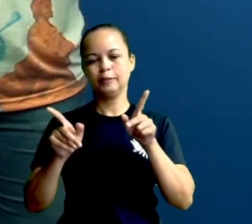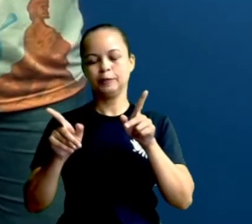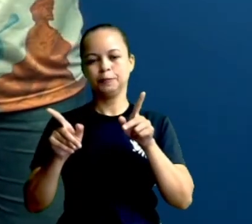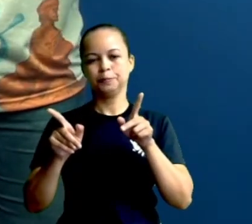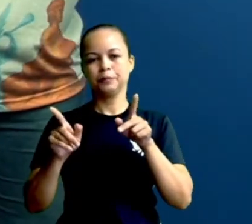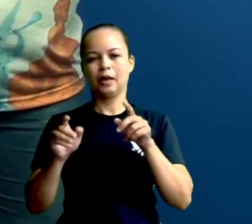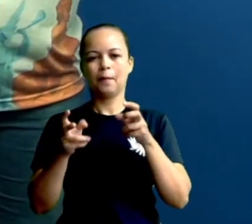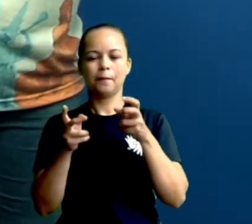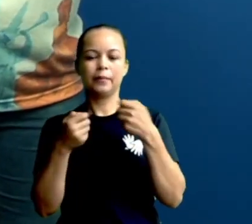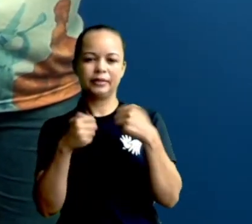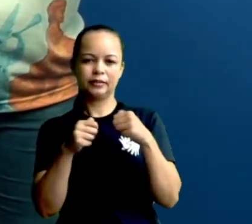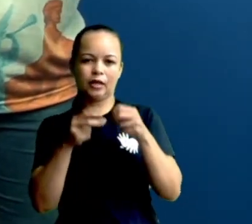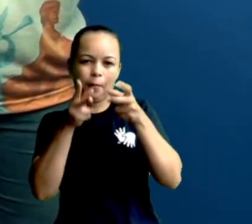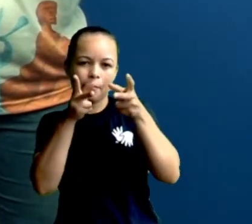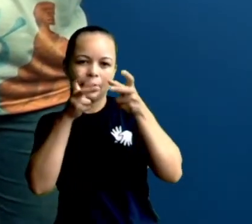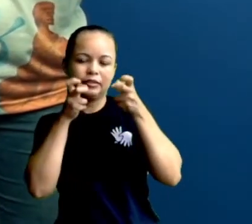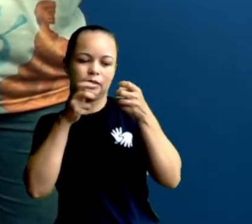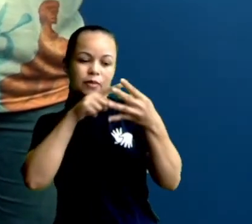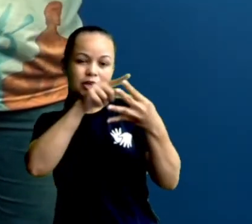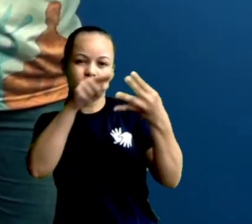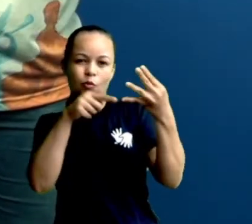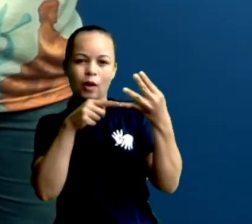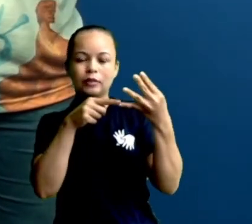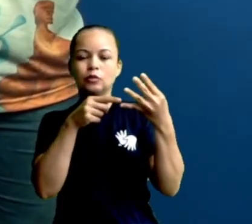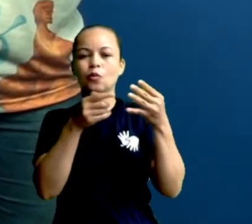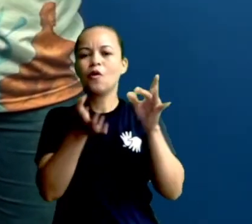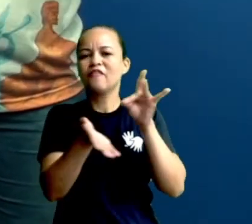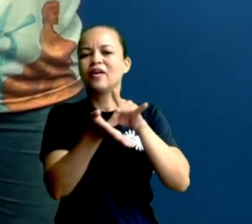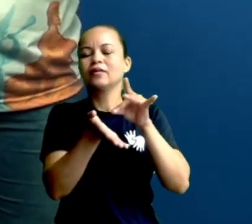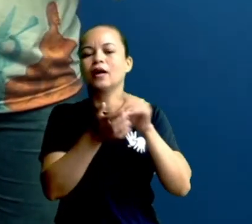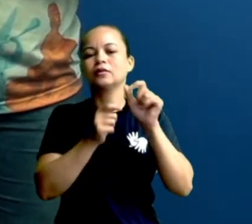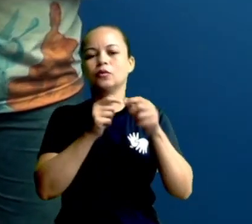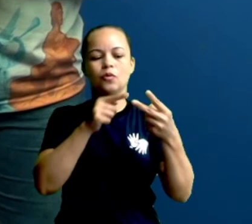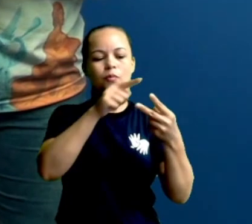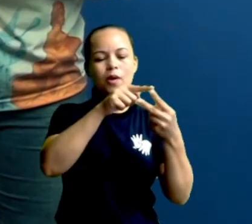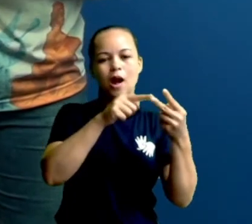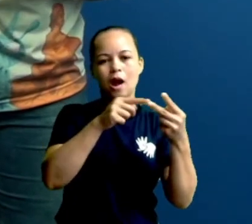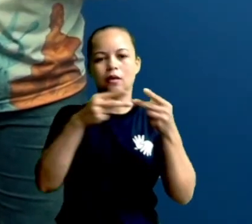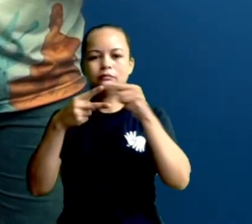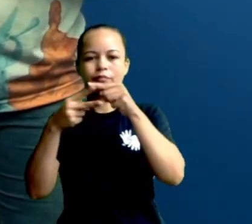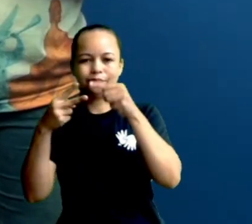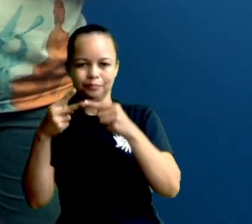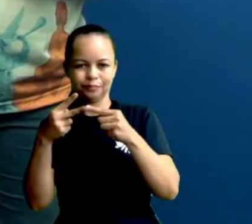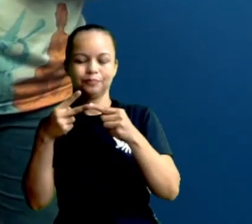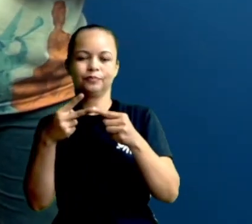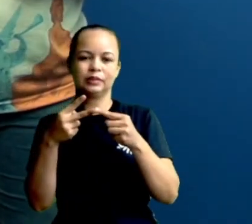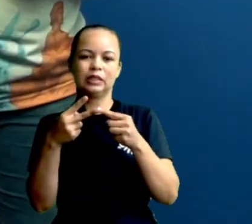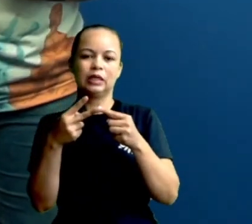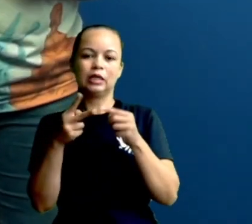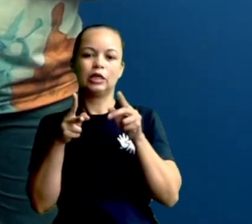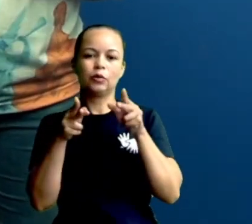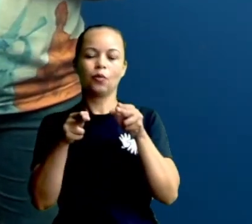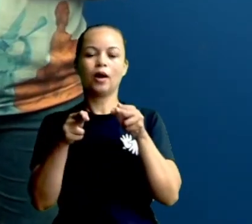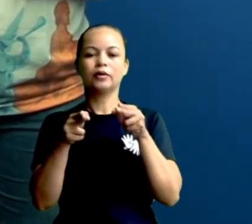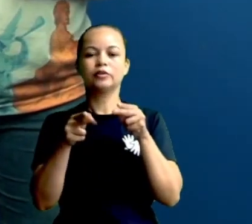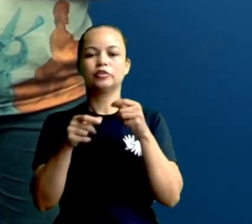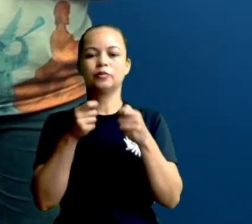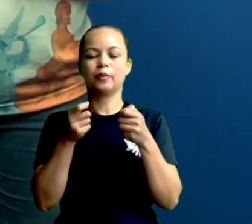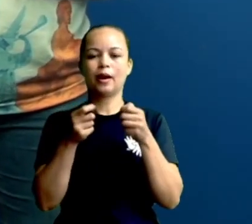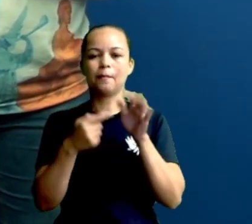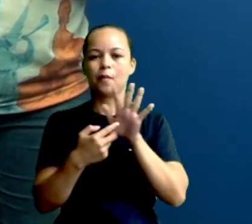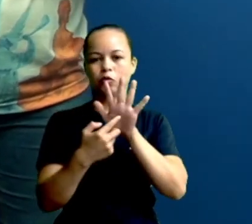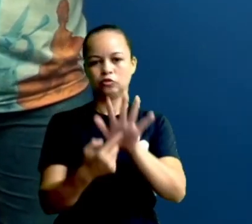teria que perceber entre as 4 quais eram realmente que tinham seus lados correspondentes iguais para poder identificar